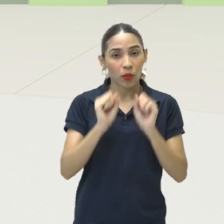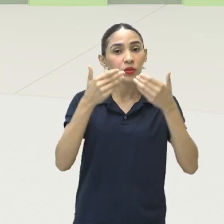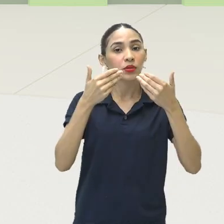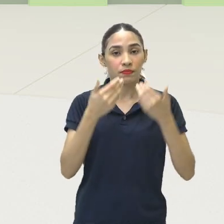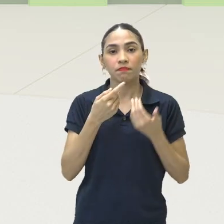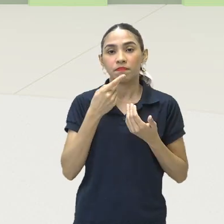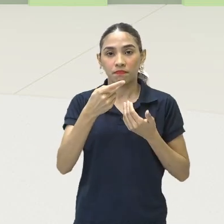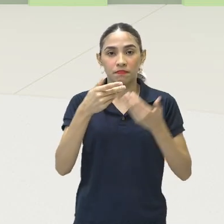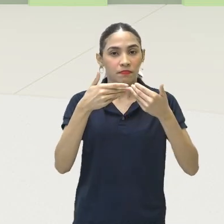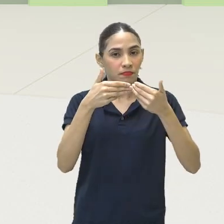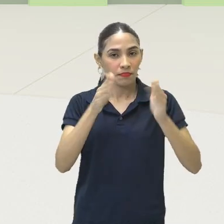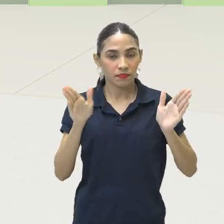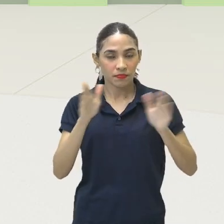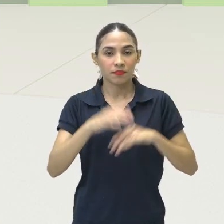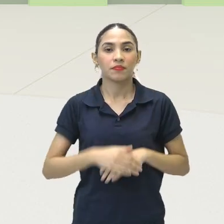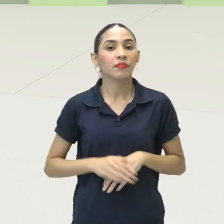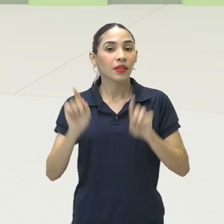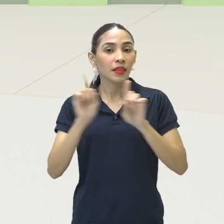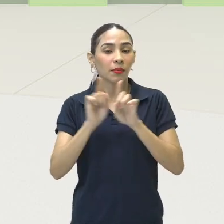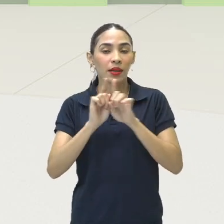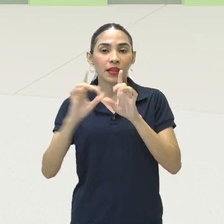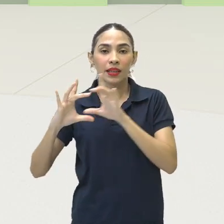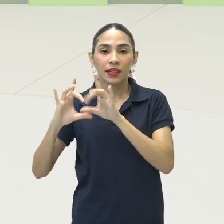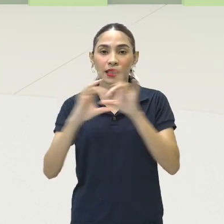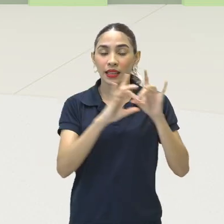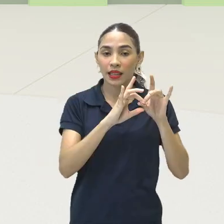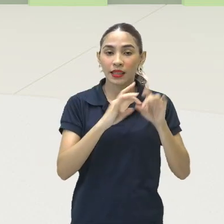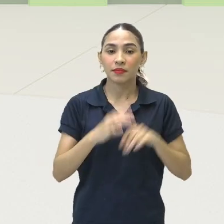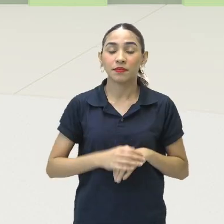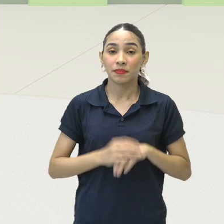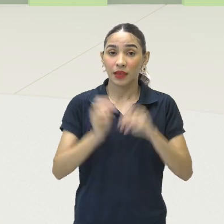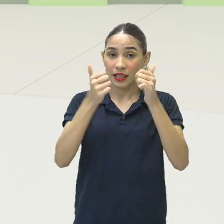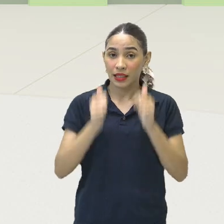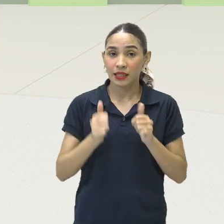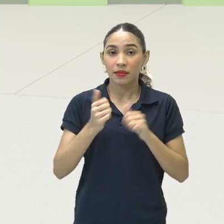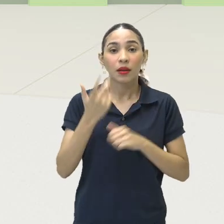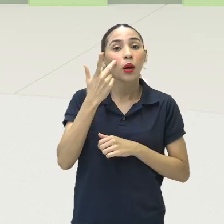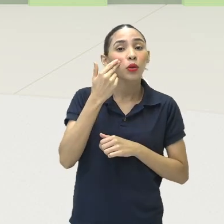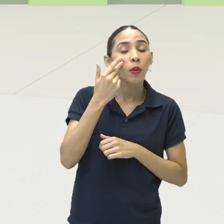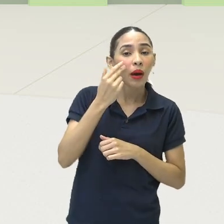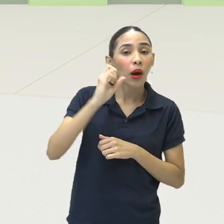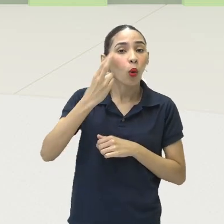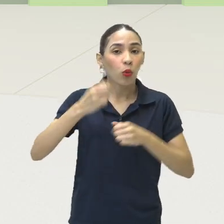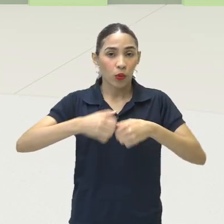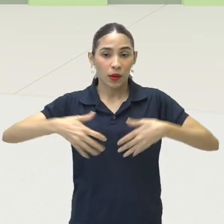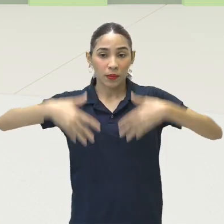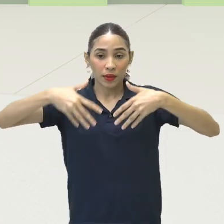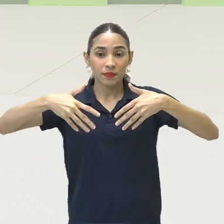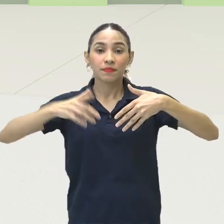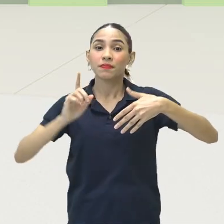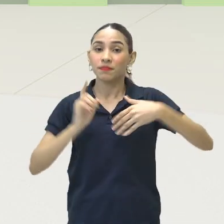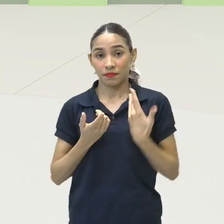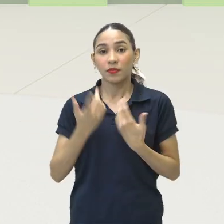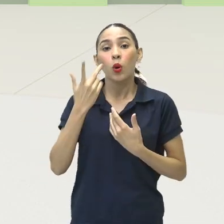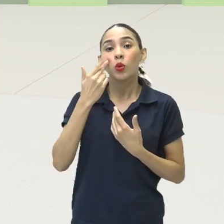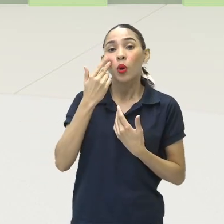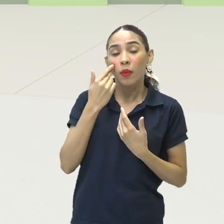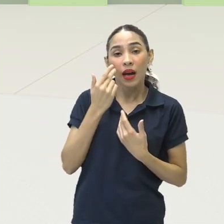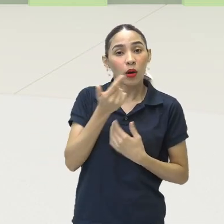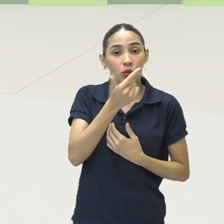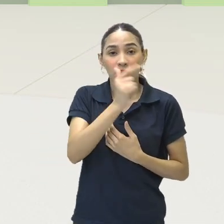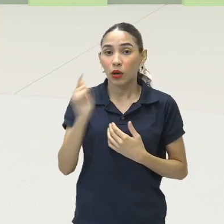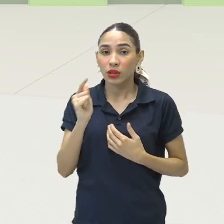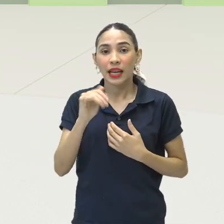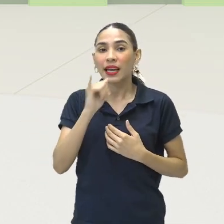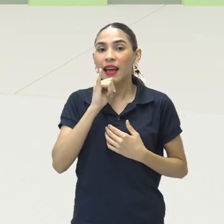aberta. Ela é uma cadeia. Aí a gente vai analisar a cadeia. Normal ou ramificada? Ela é uma cadeia normal, não tem